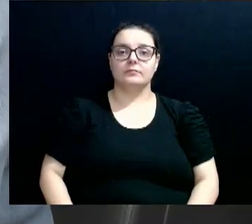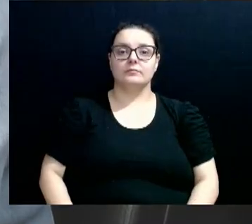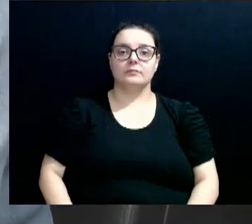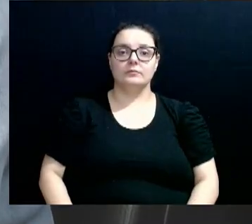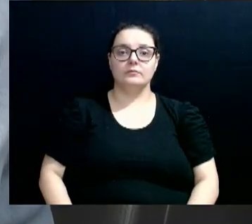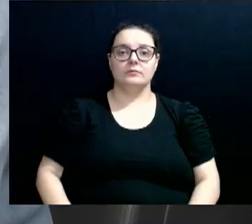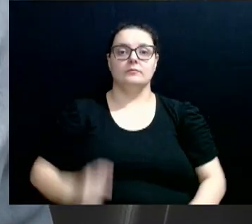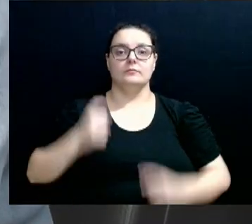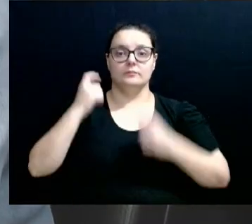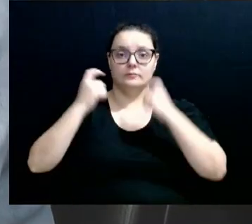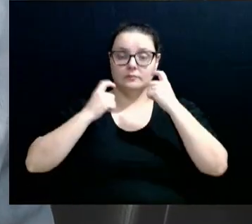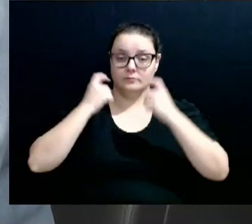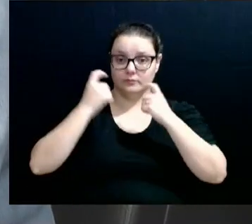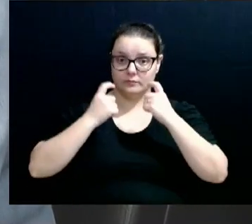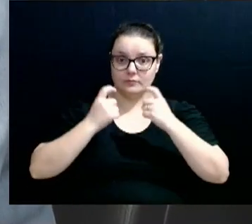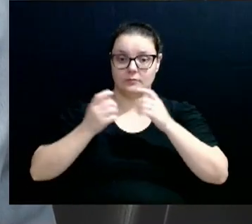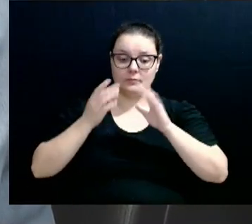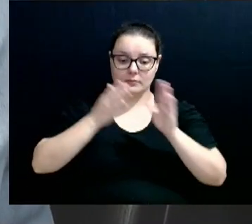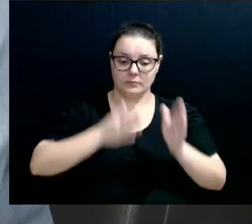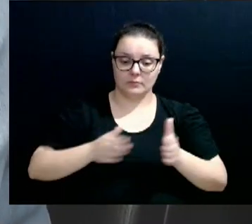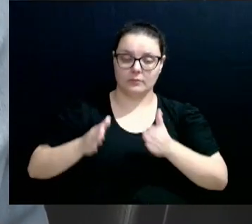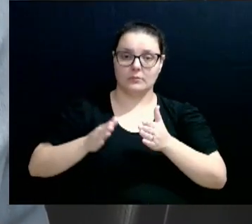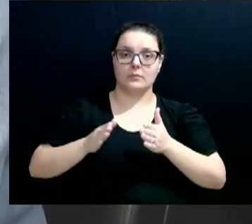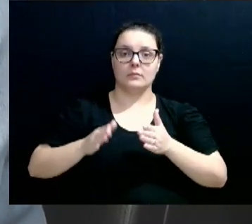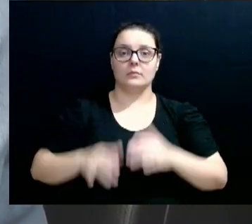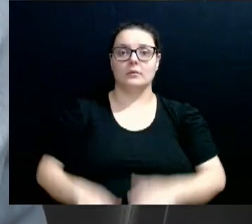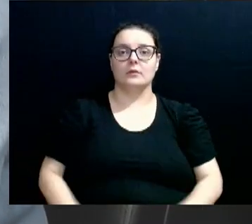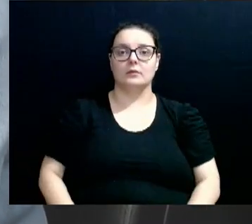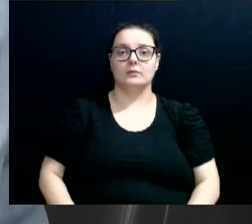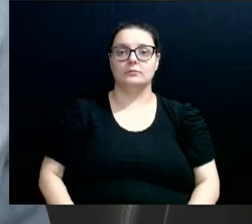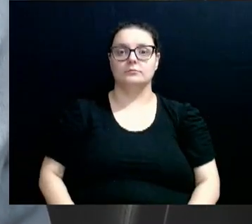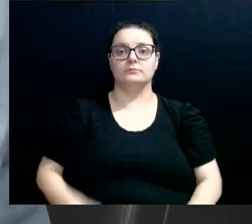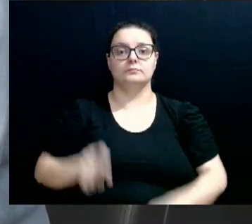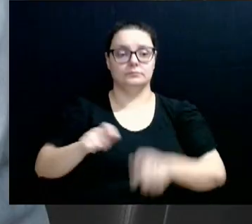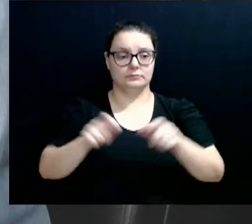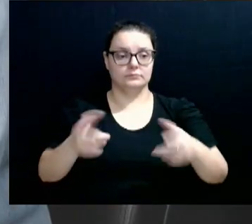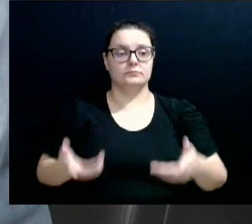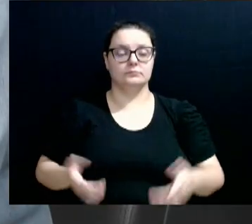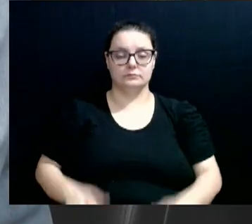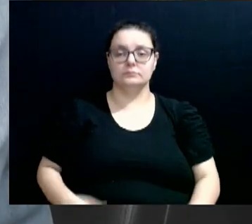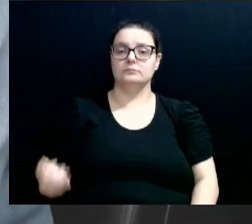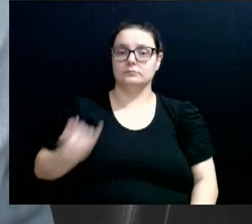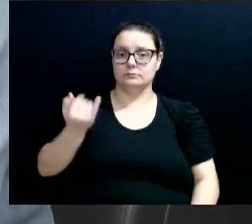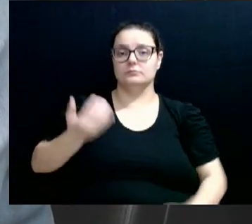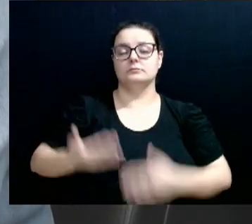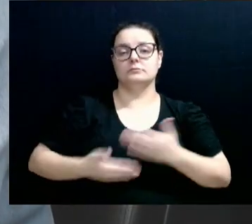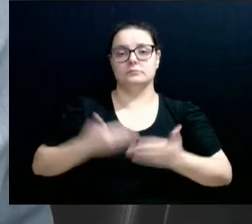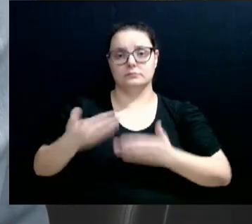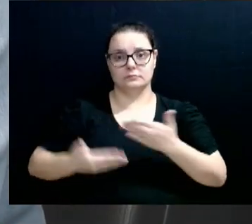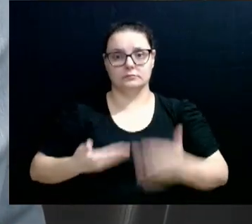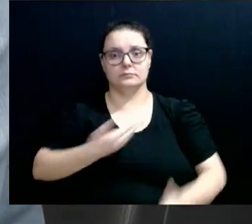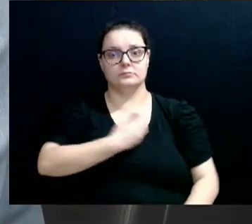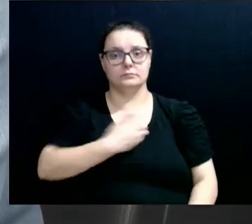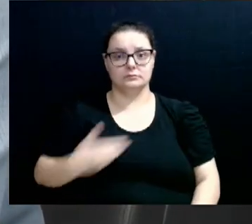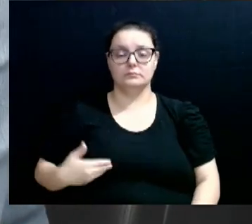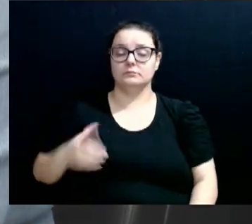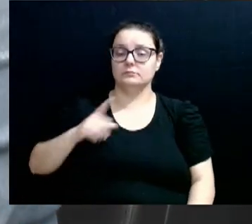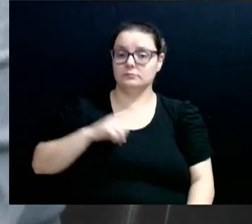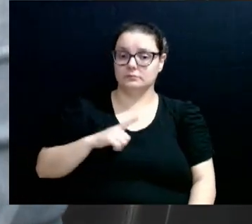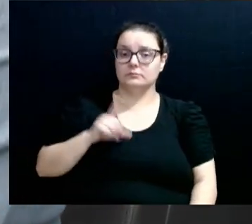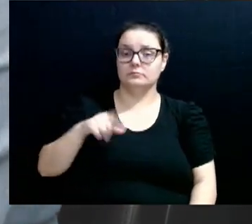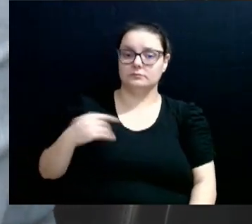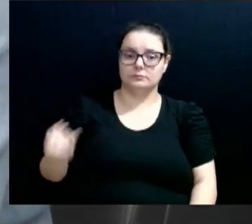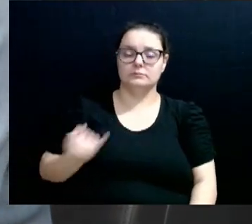com a produção do lucro. Então é importante que o serviço público exista, e é importante que a sociedade